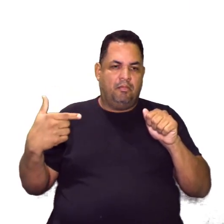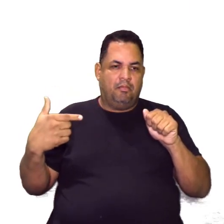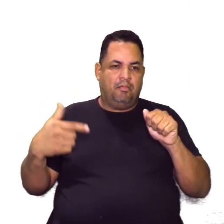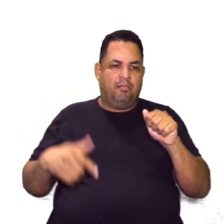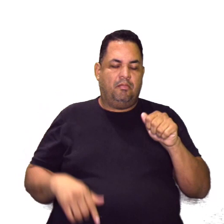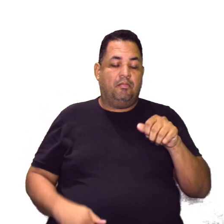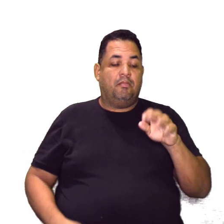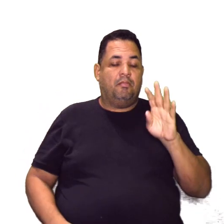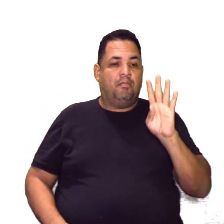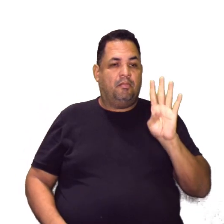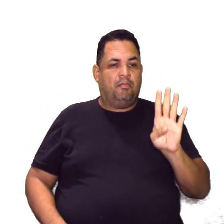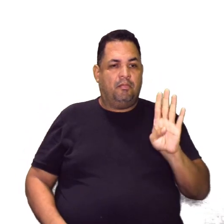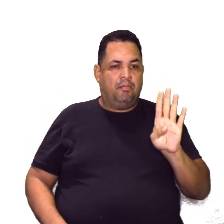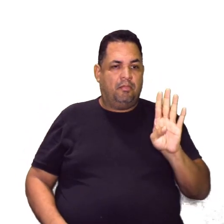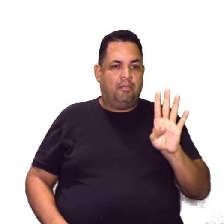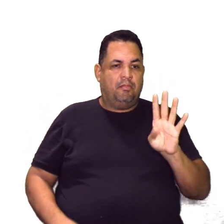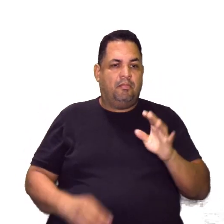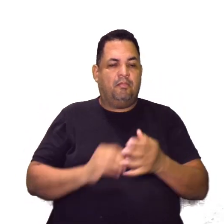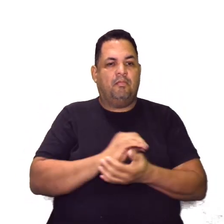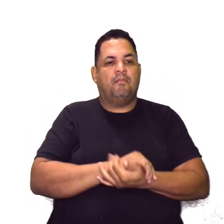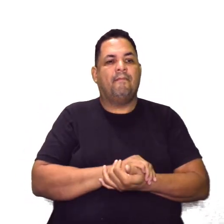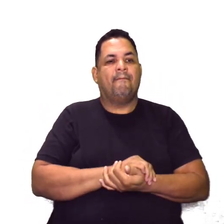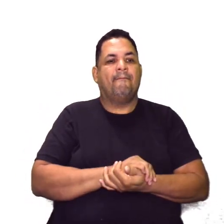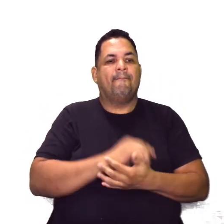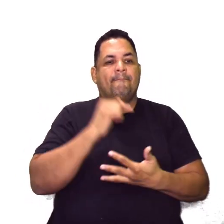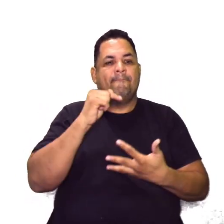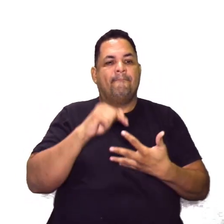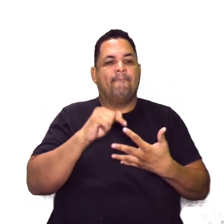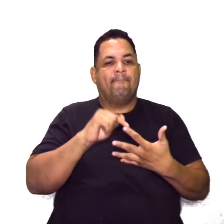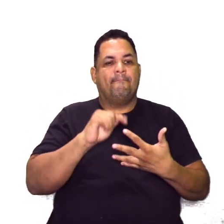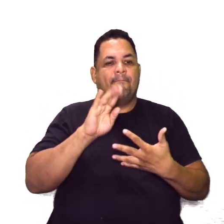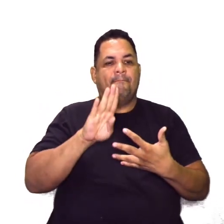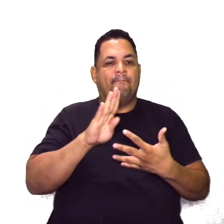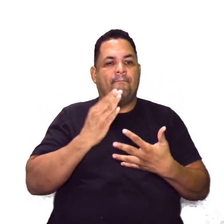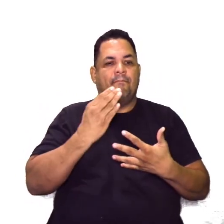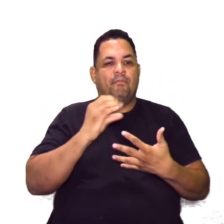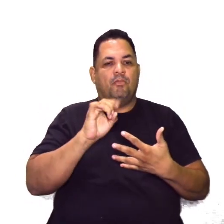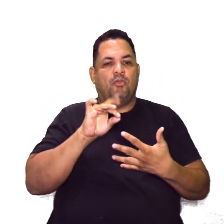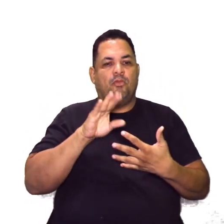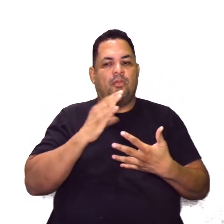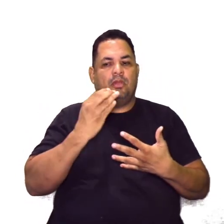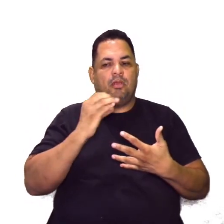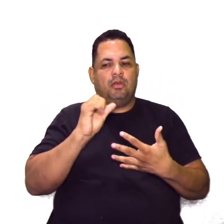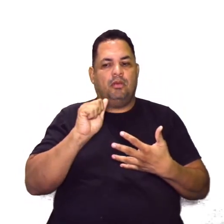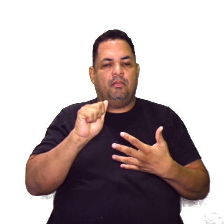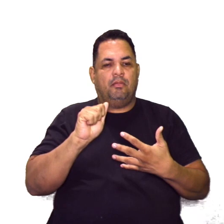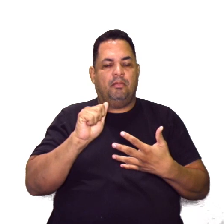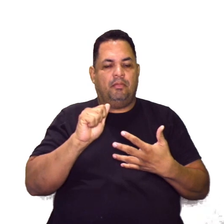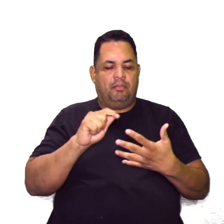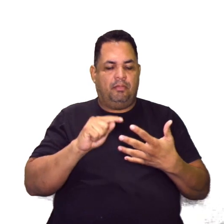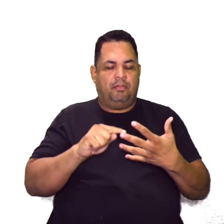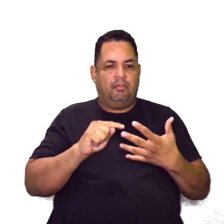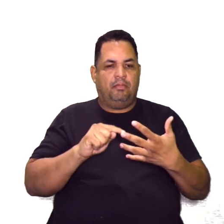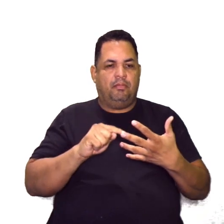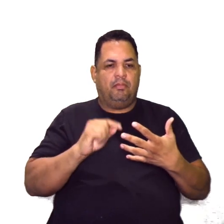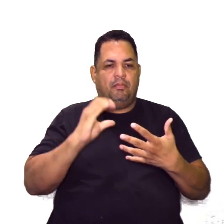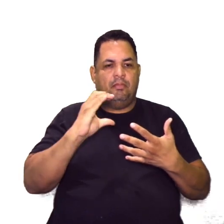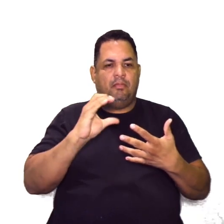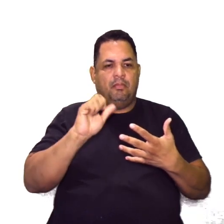e o oxigênio? B, cobre e carbono?